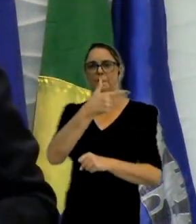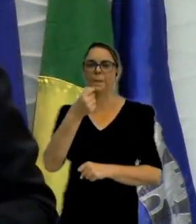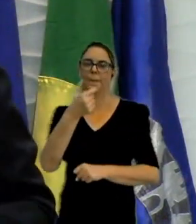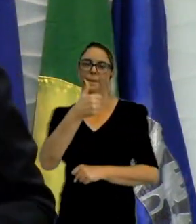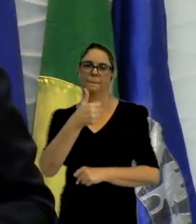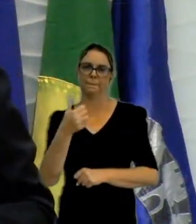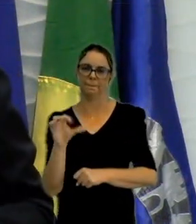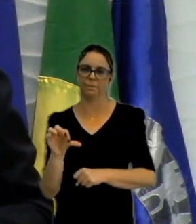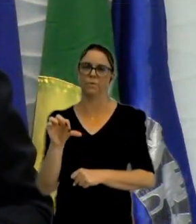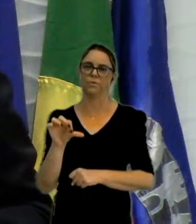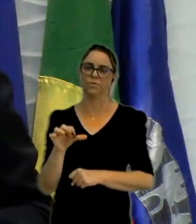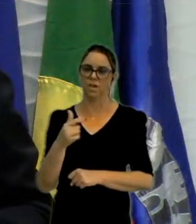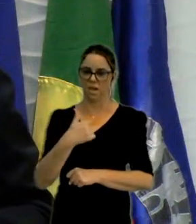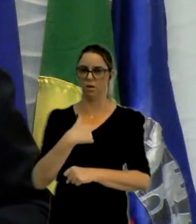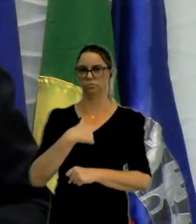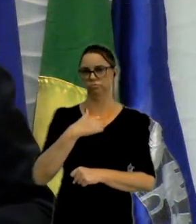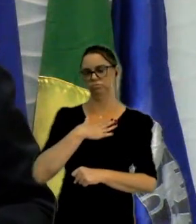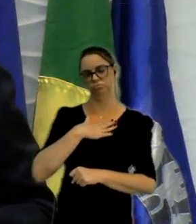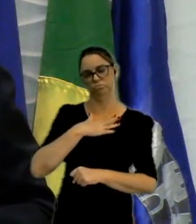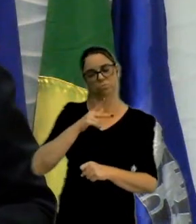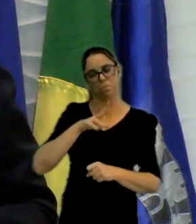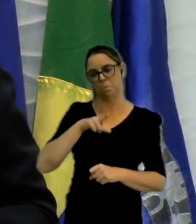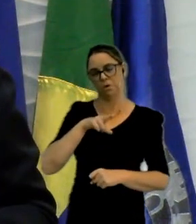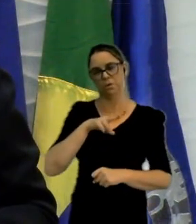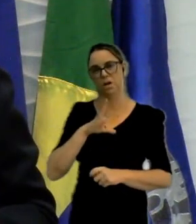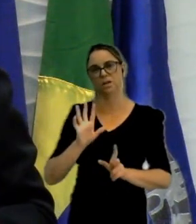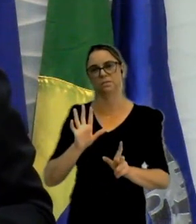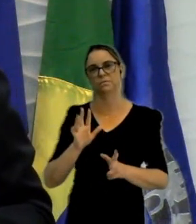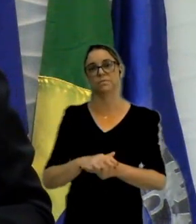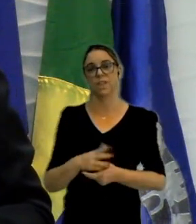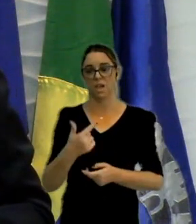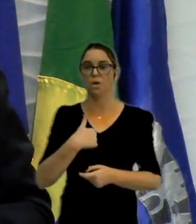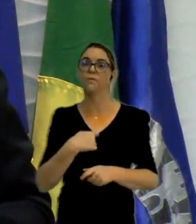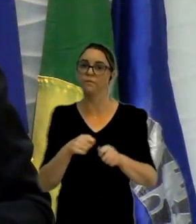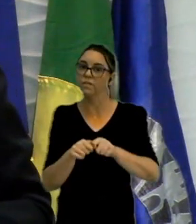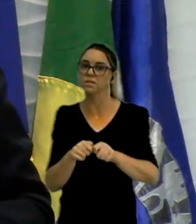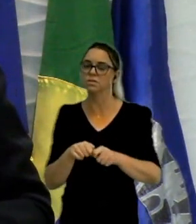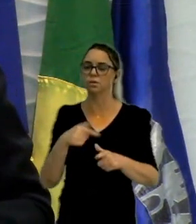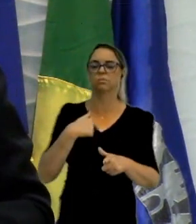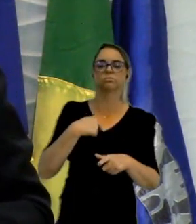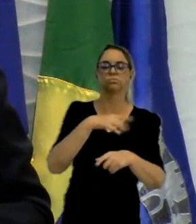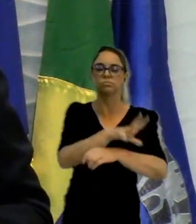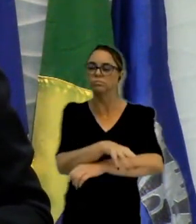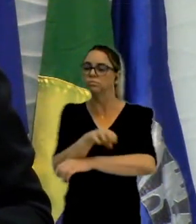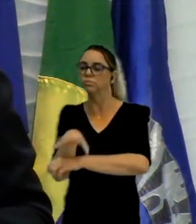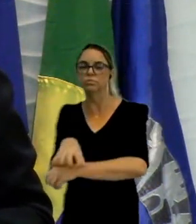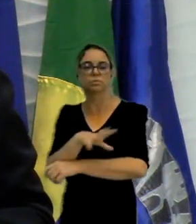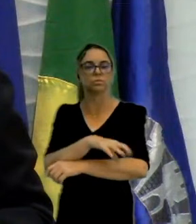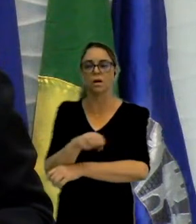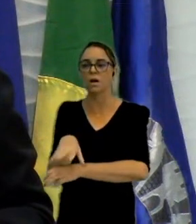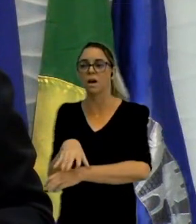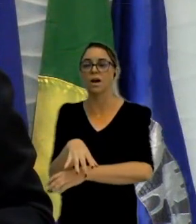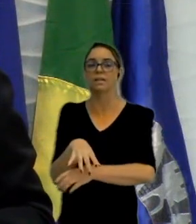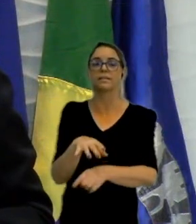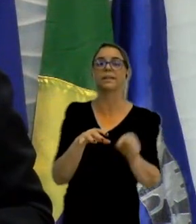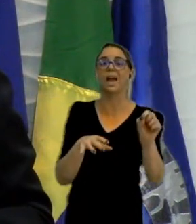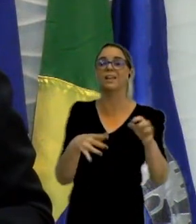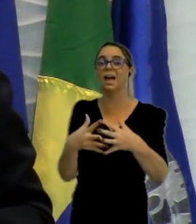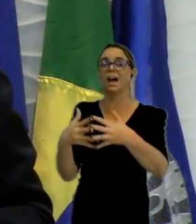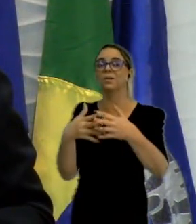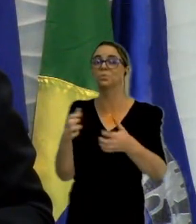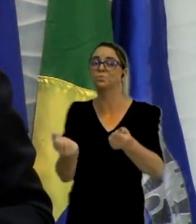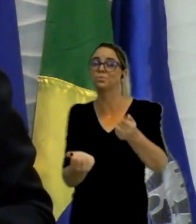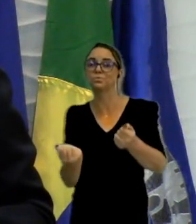2019, eu, faço aração de terra através dos tratores do empresário Zé Almeida,